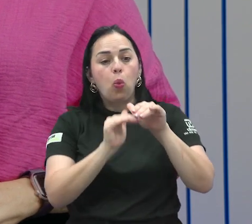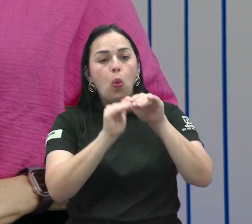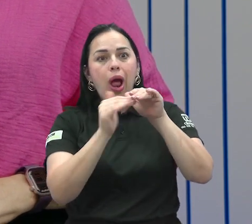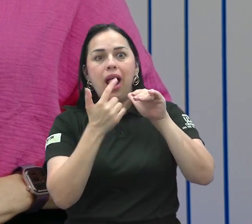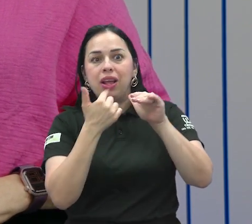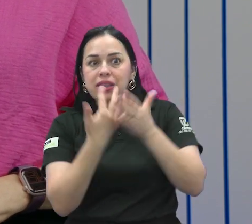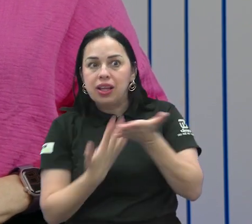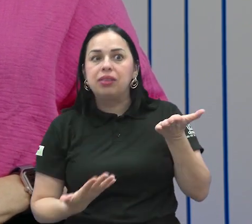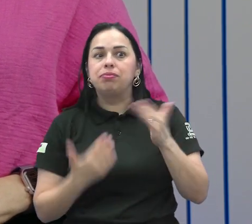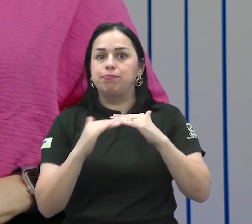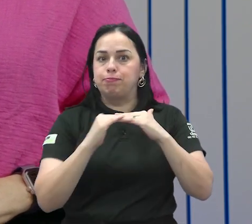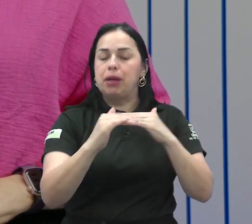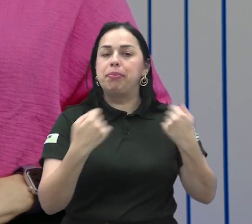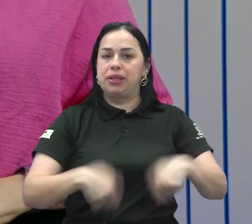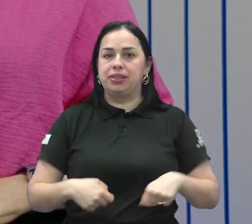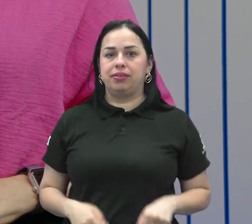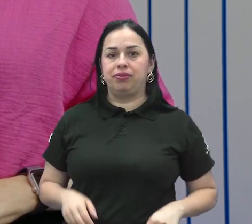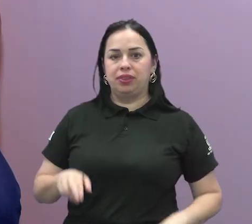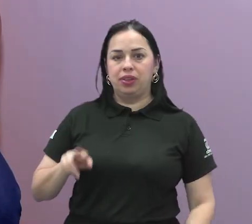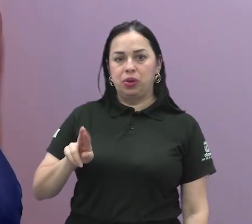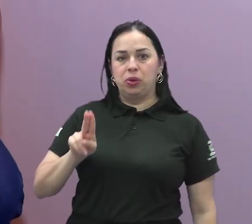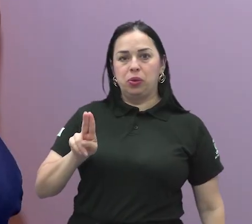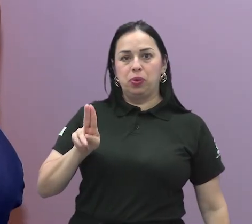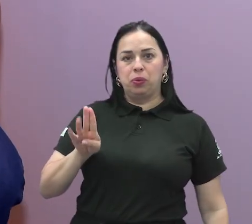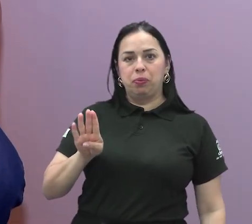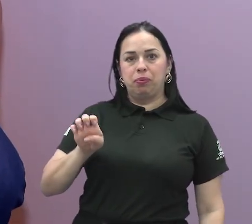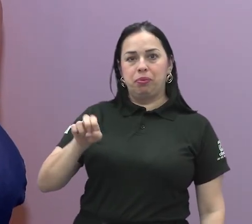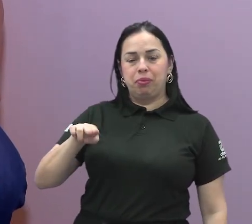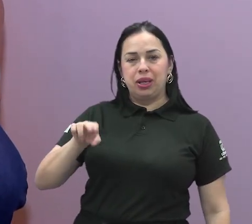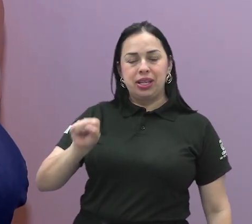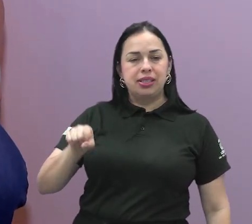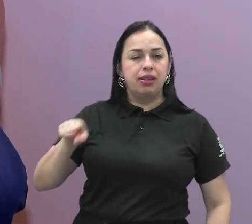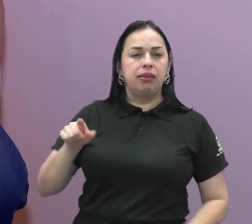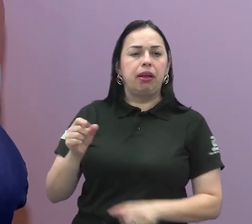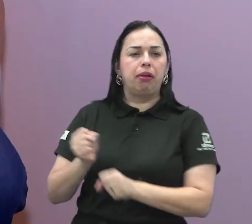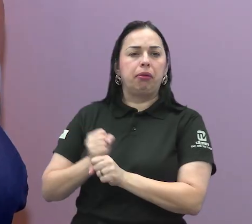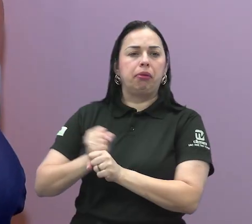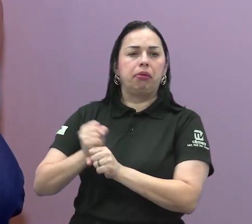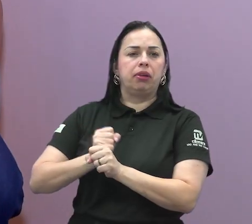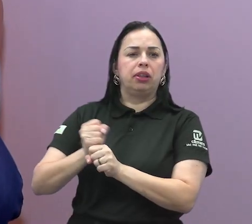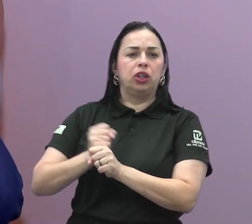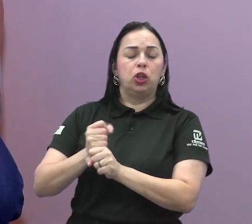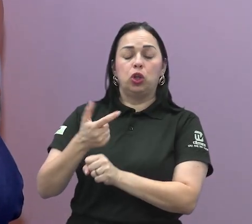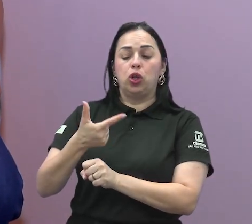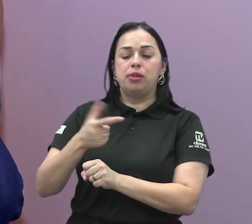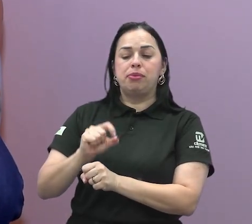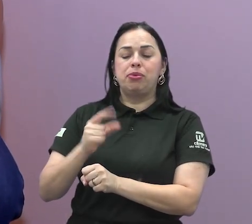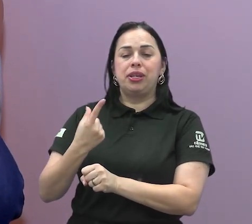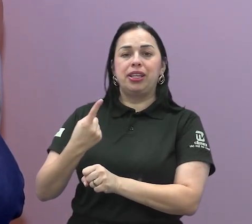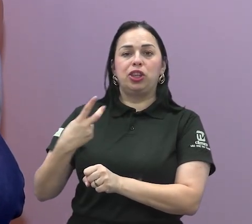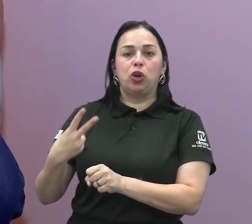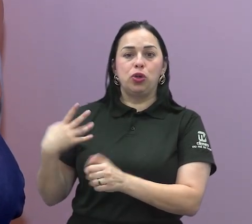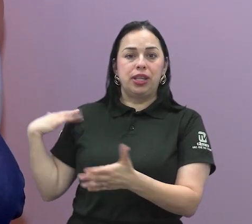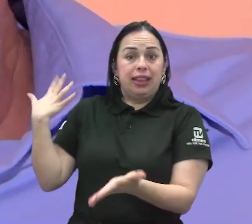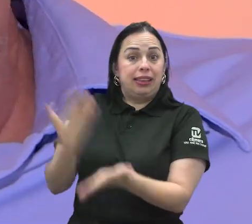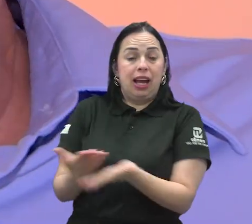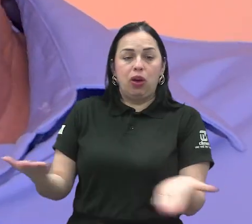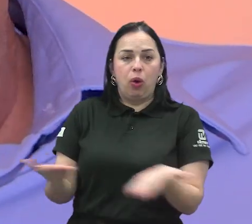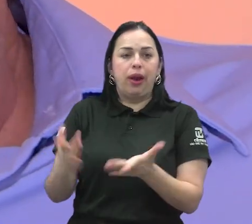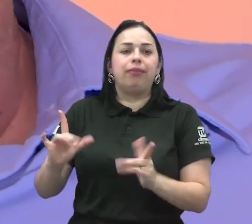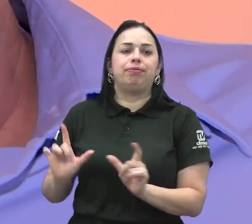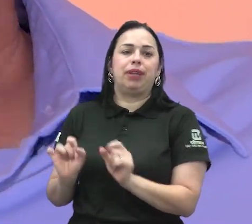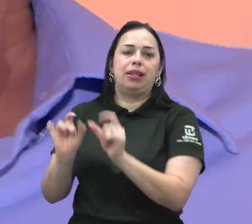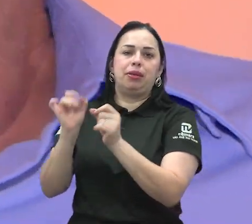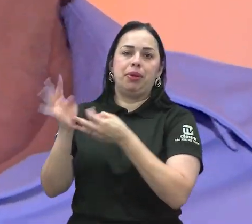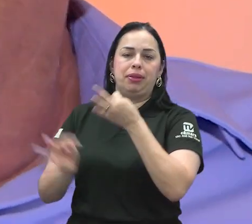os estoques do banco de sangue em dia. O seu Rubens tem travado uma batalha contra o câncer desde 2012. De